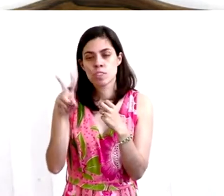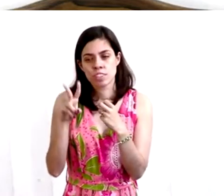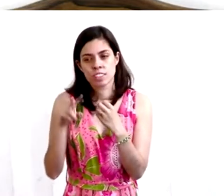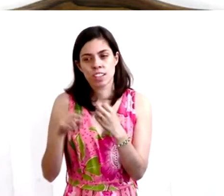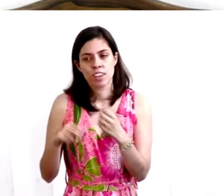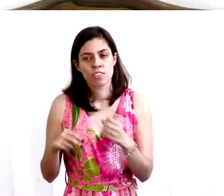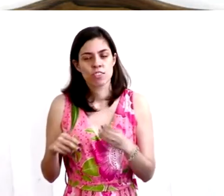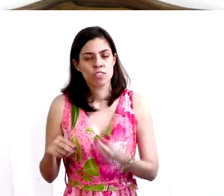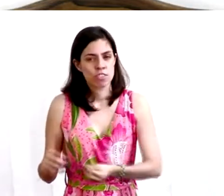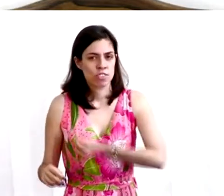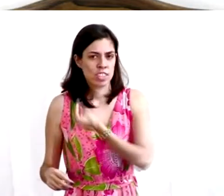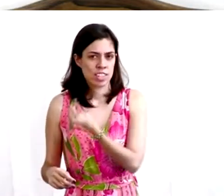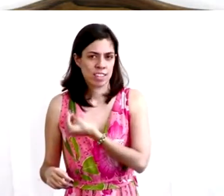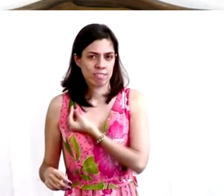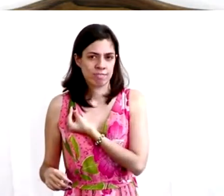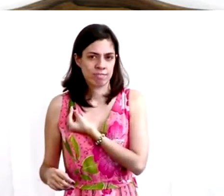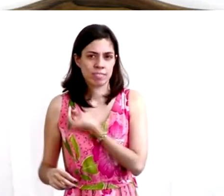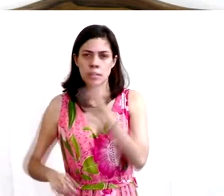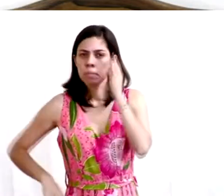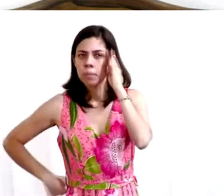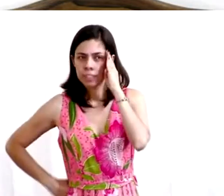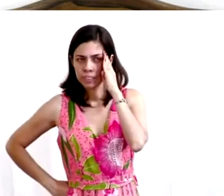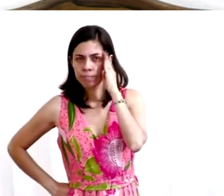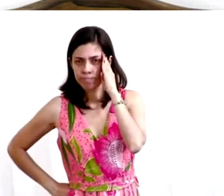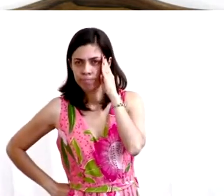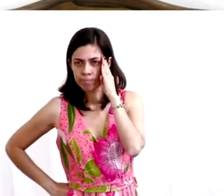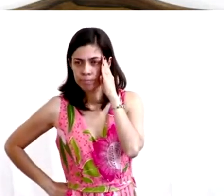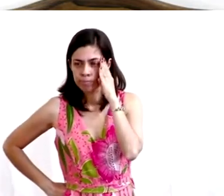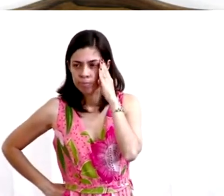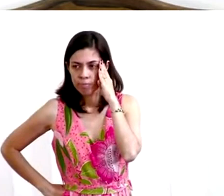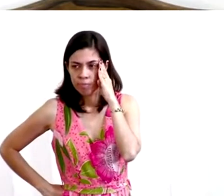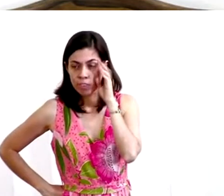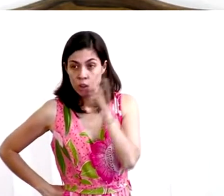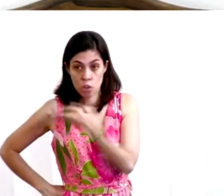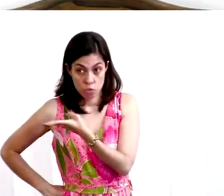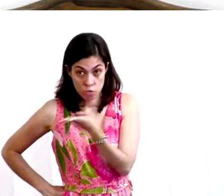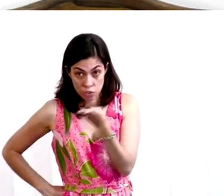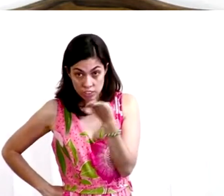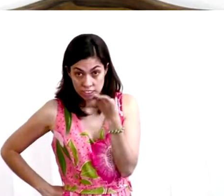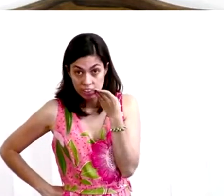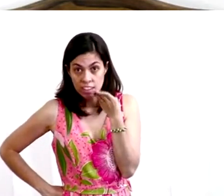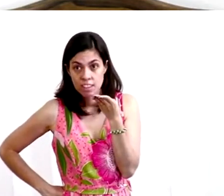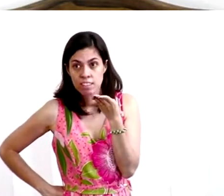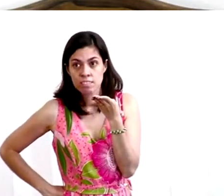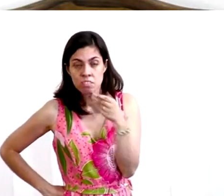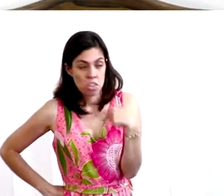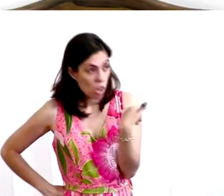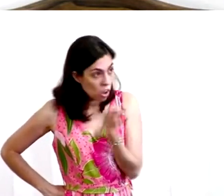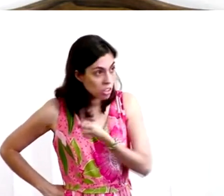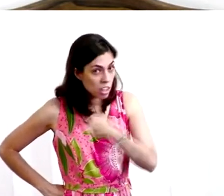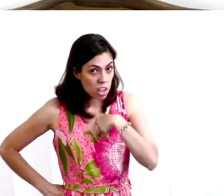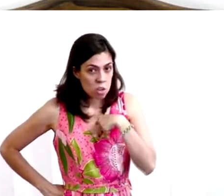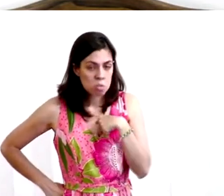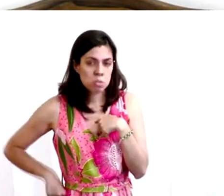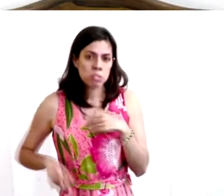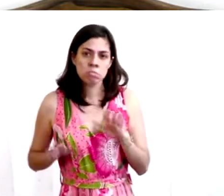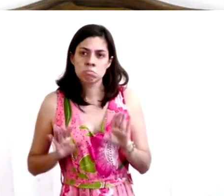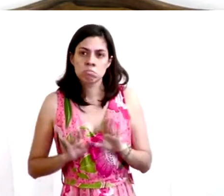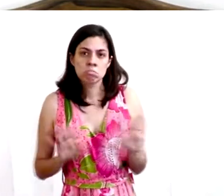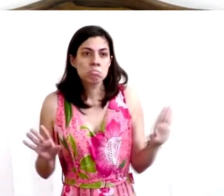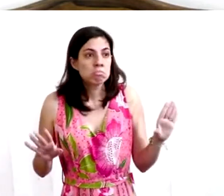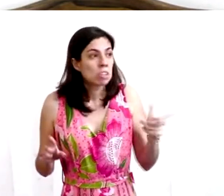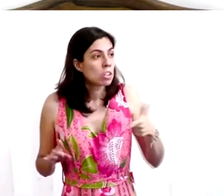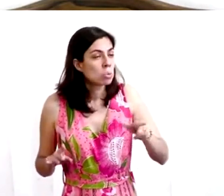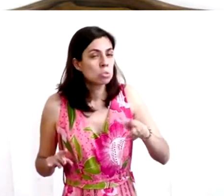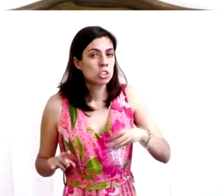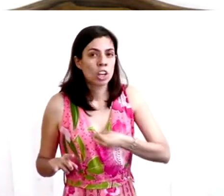criadora lhe deu vida? Que você vive porque ela disse viva? É isso que João estava falando